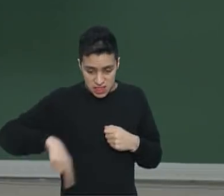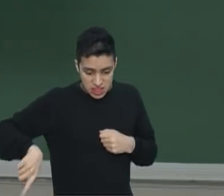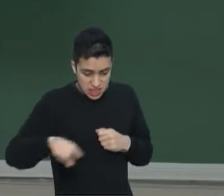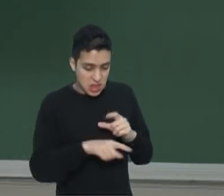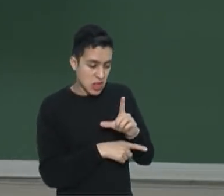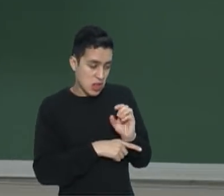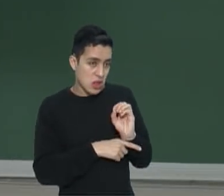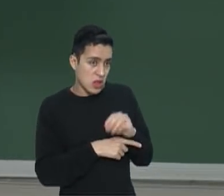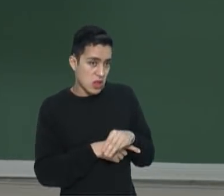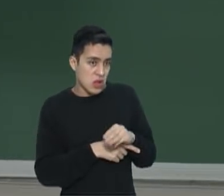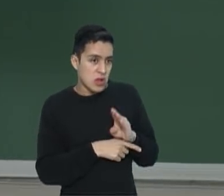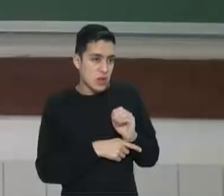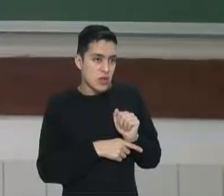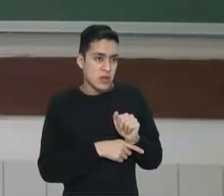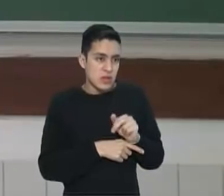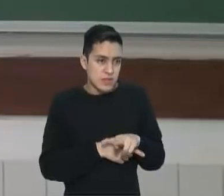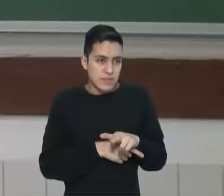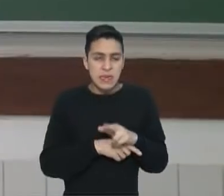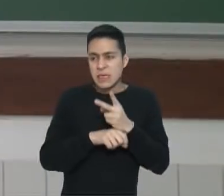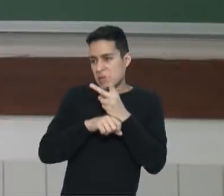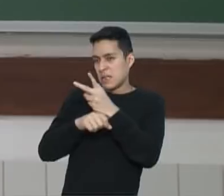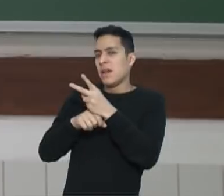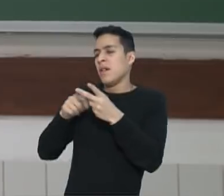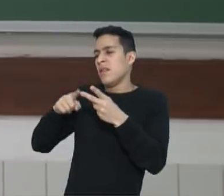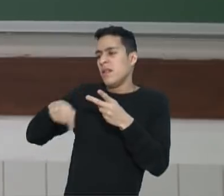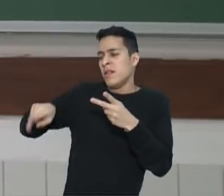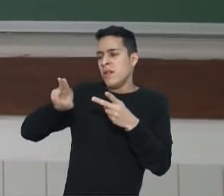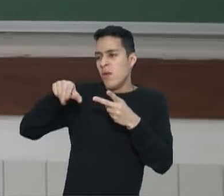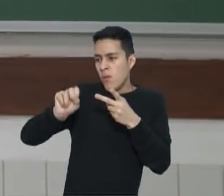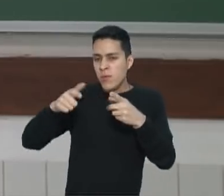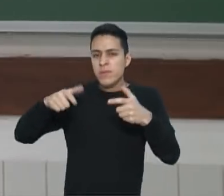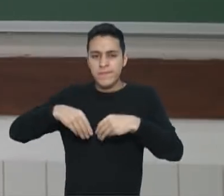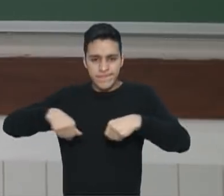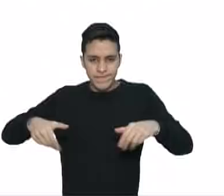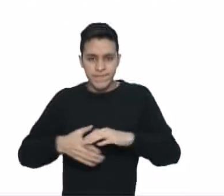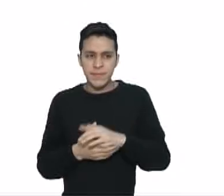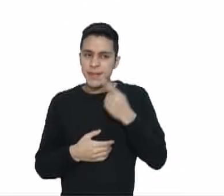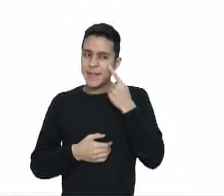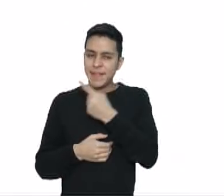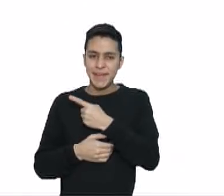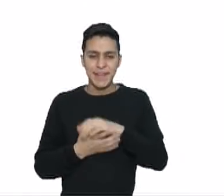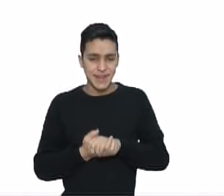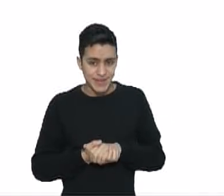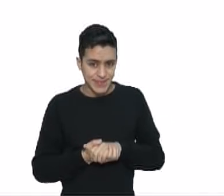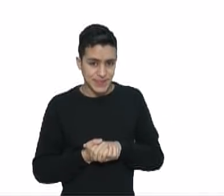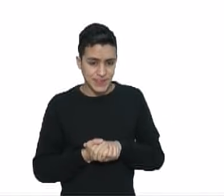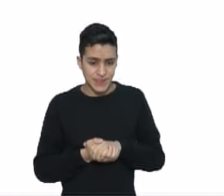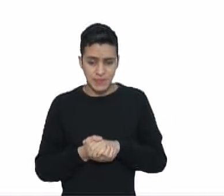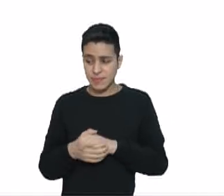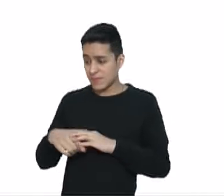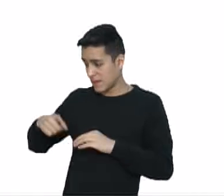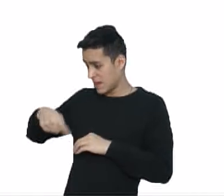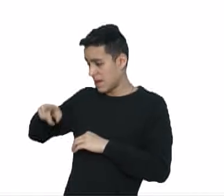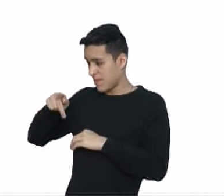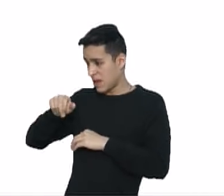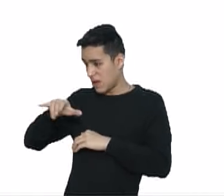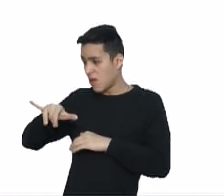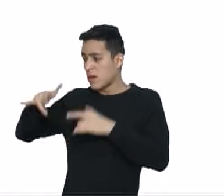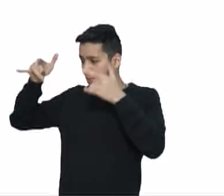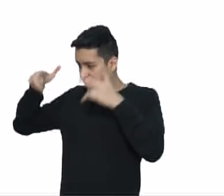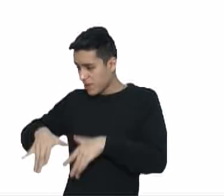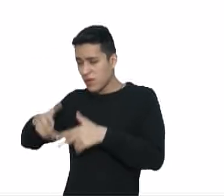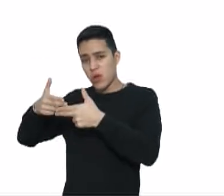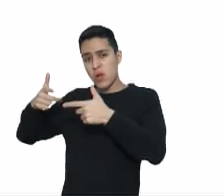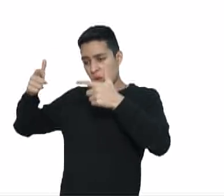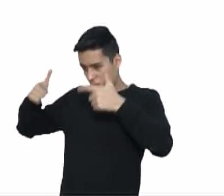lombardos fizeram para os hunos do território. Daí aqui, ó. Portanto, os lombardos abandonaram a Panônia com as mulheres e os